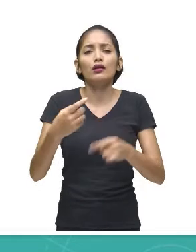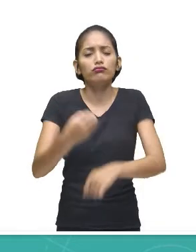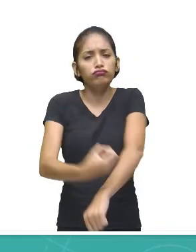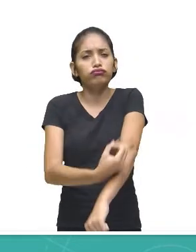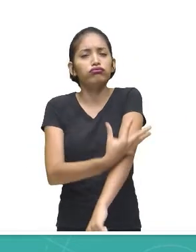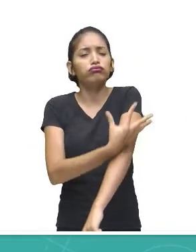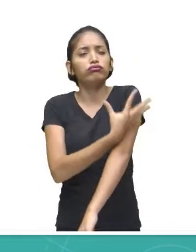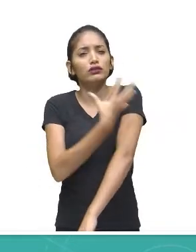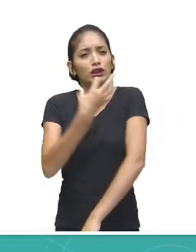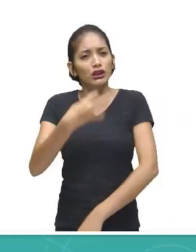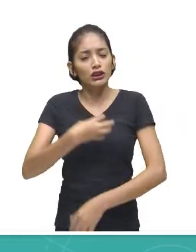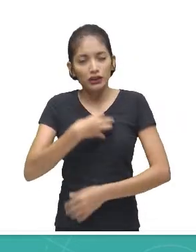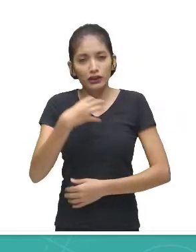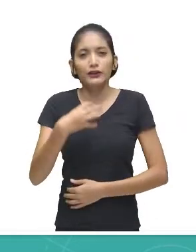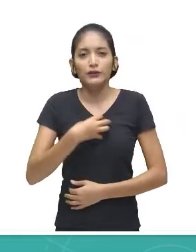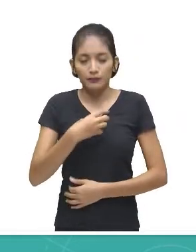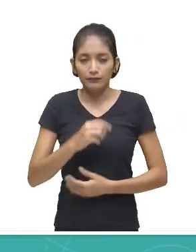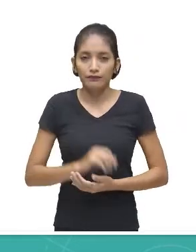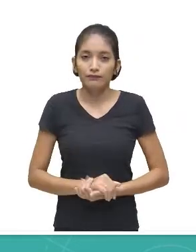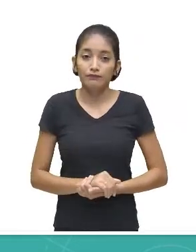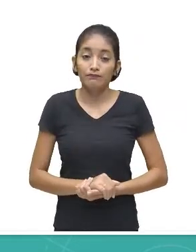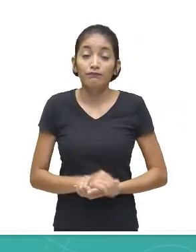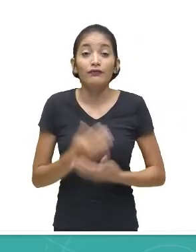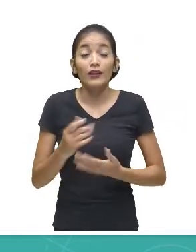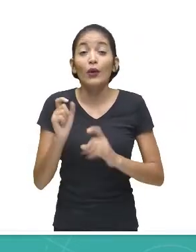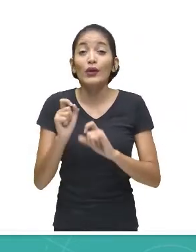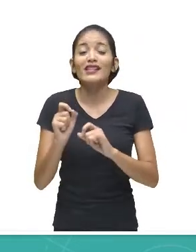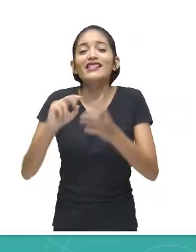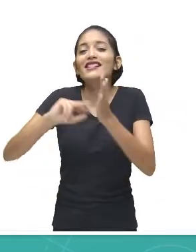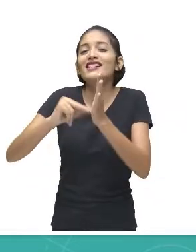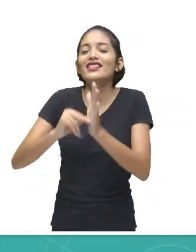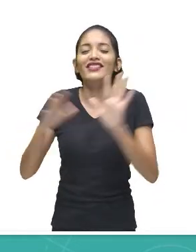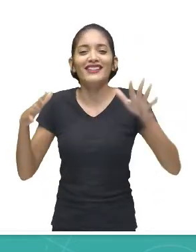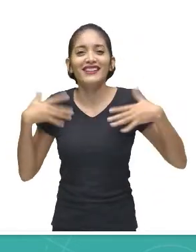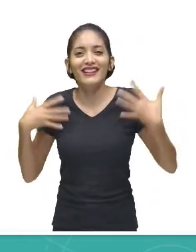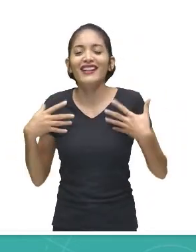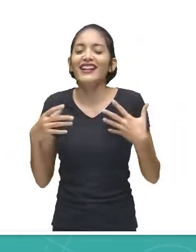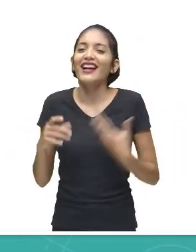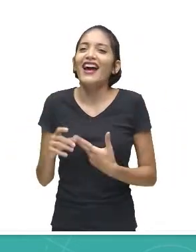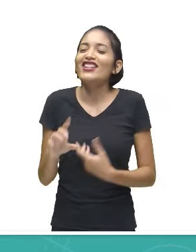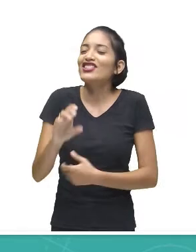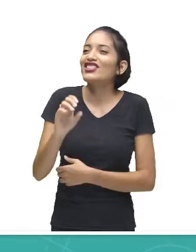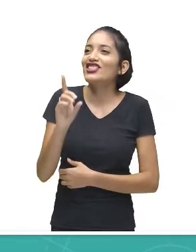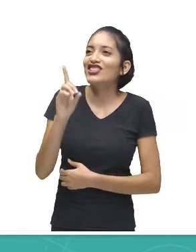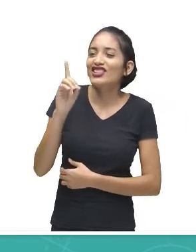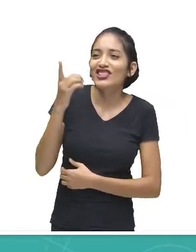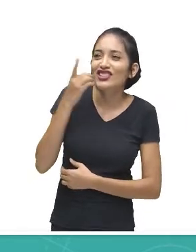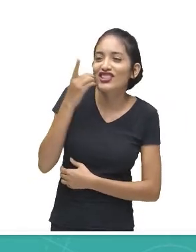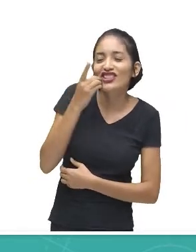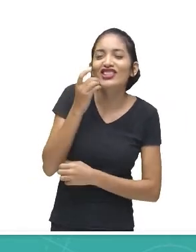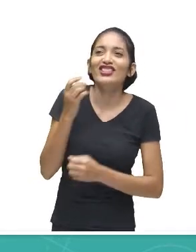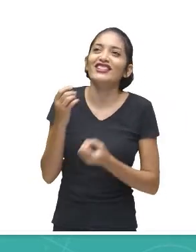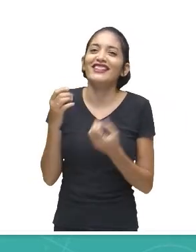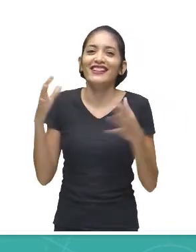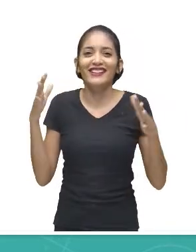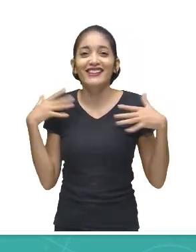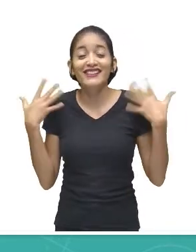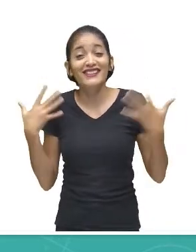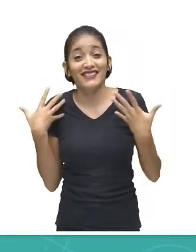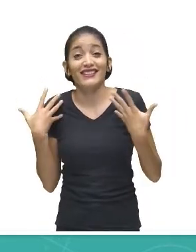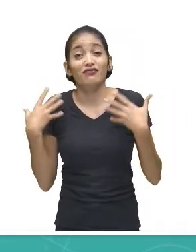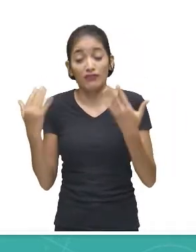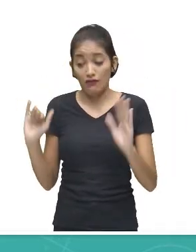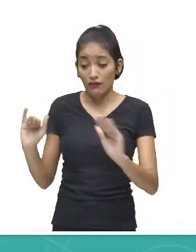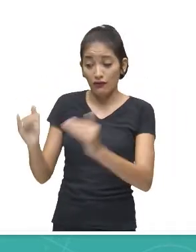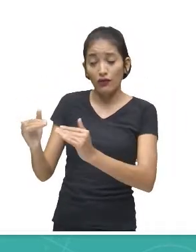nossas emoções, que a gente está sentindo. Aqui no caso é de alegria, né? Que dia? Está feliz, está alegre. Então, está dando ênfase a